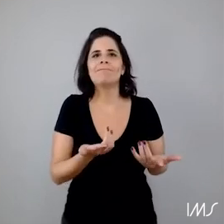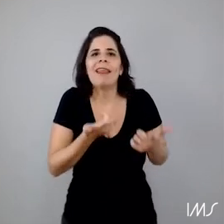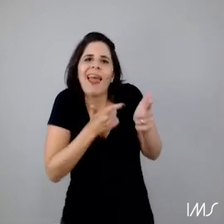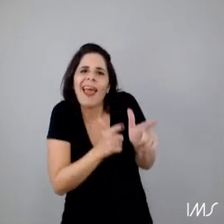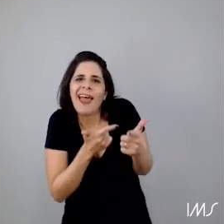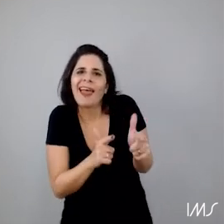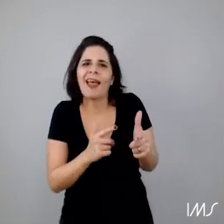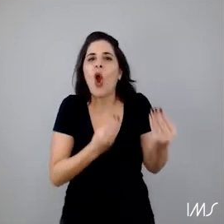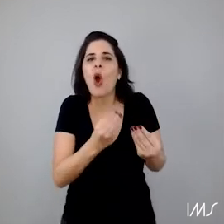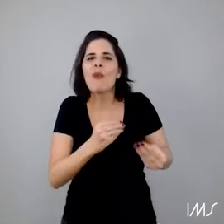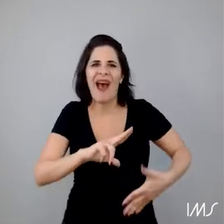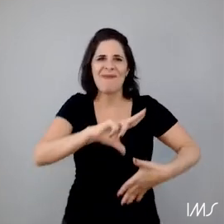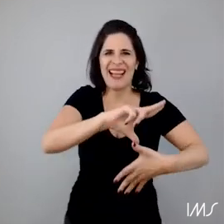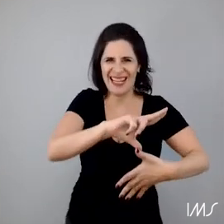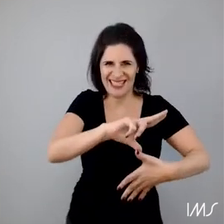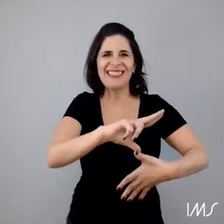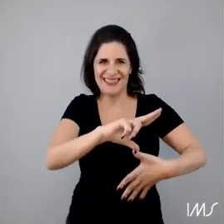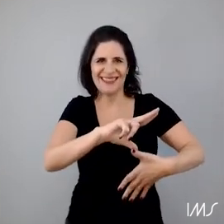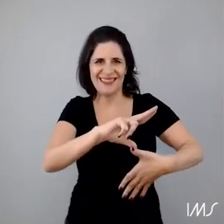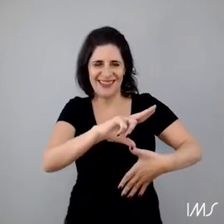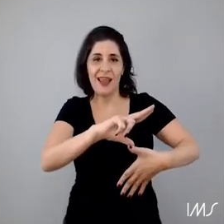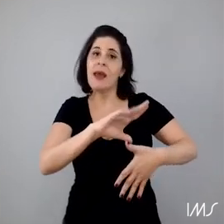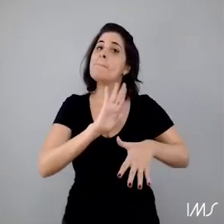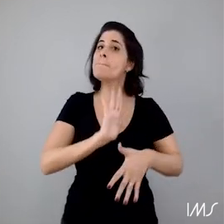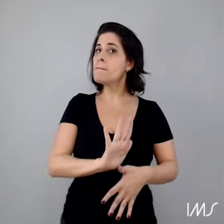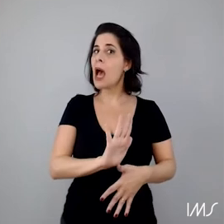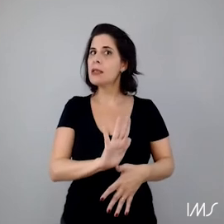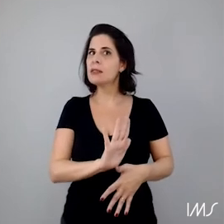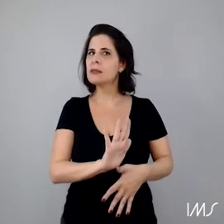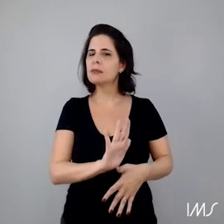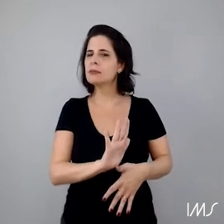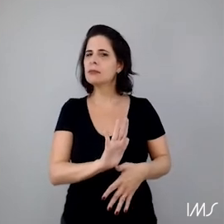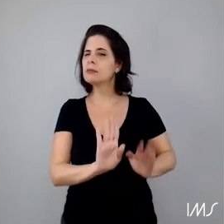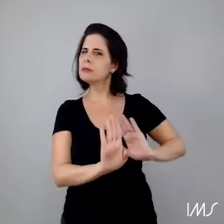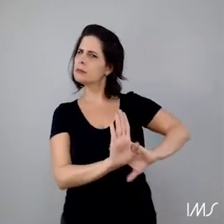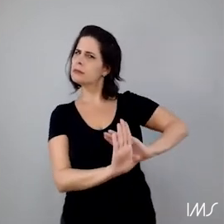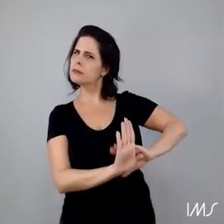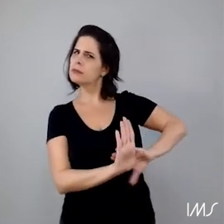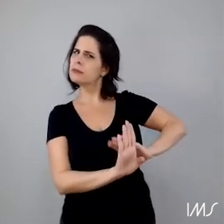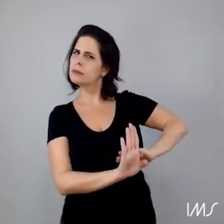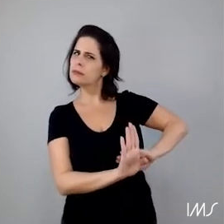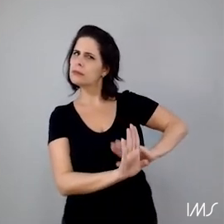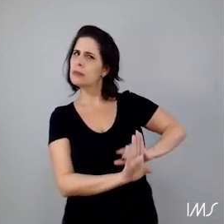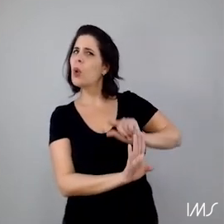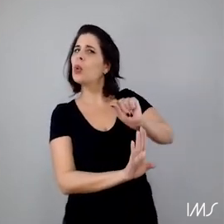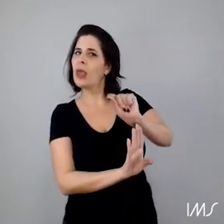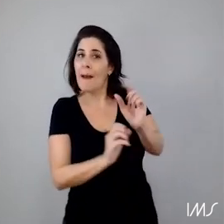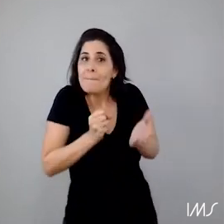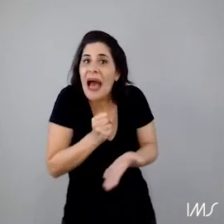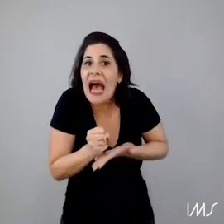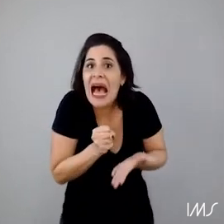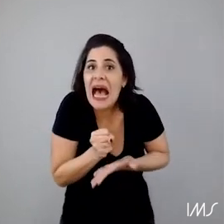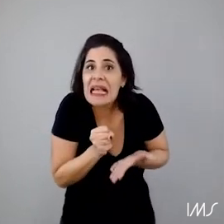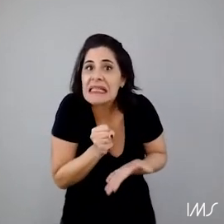disso, o que estava sentado nas bases, nos fundamentos, era justamente